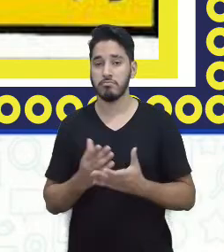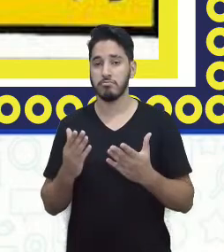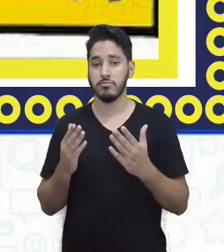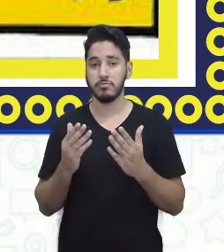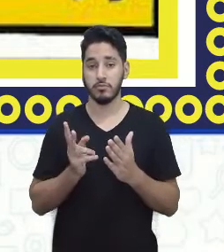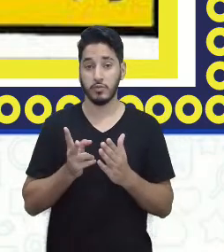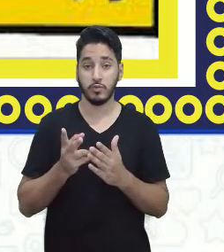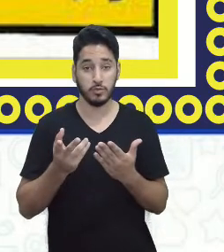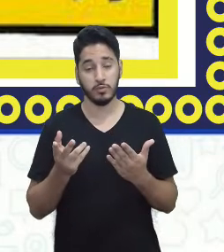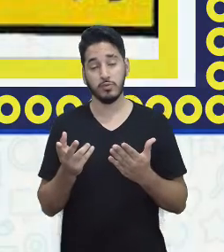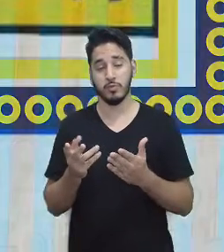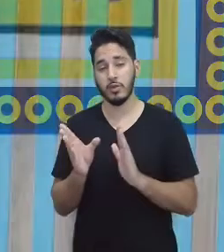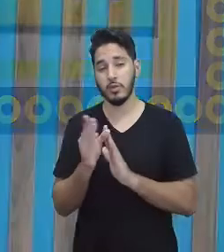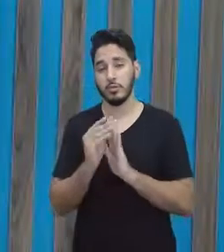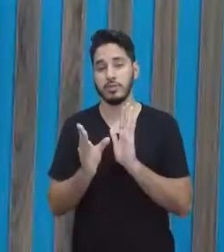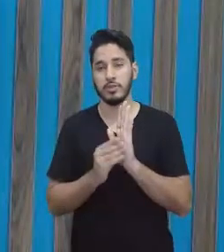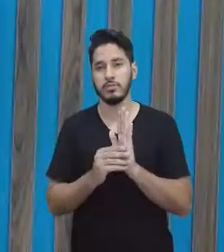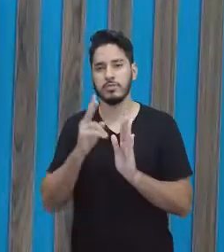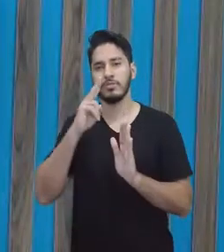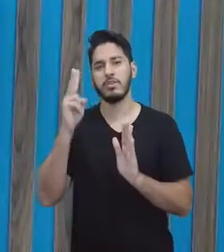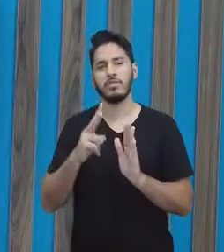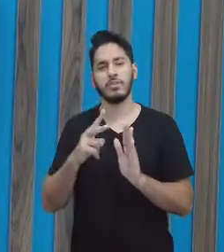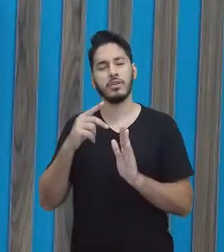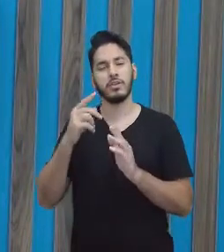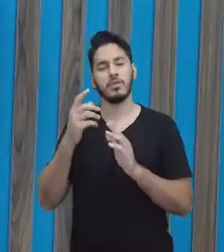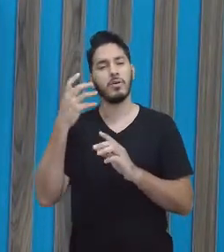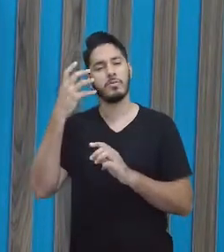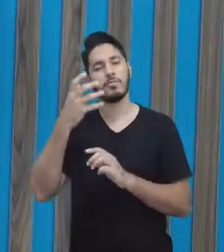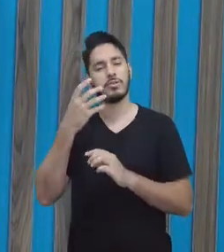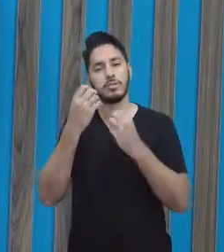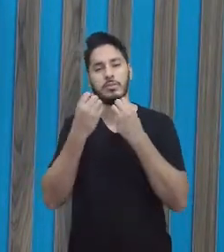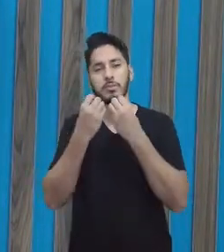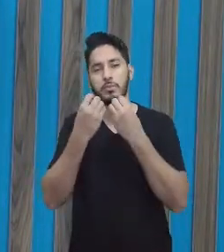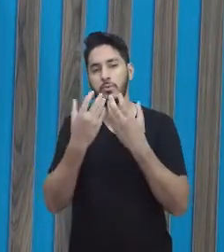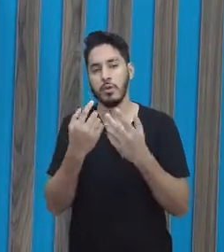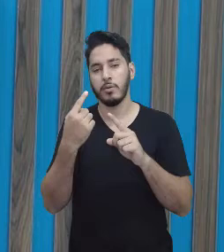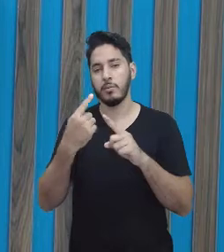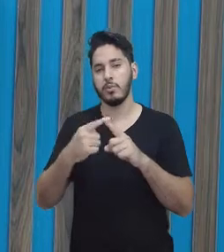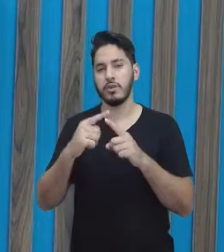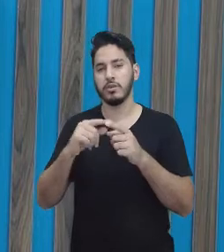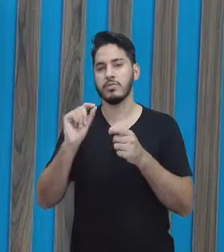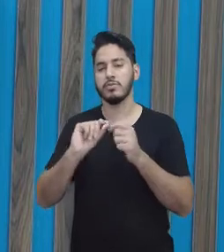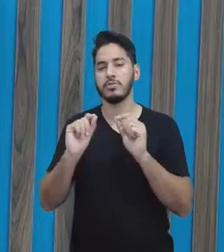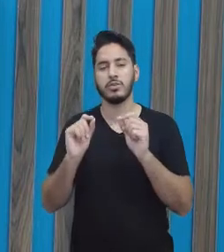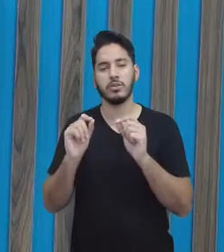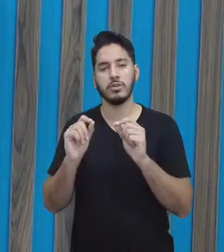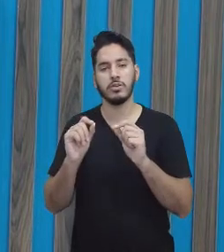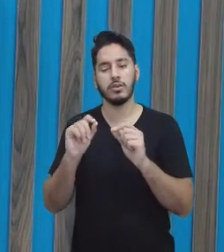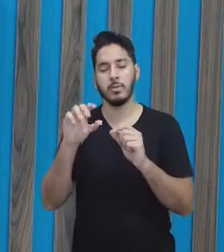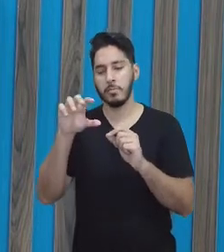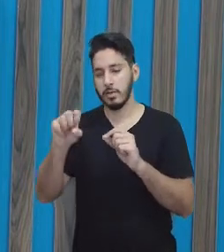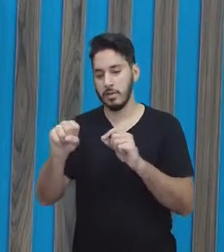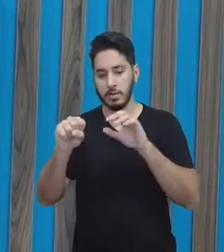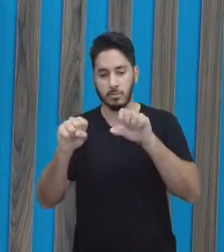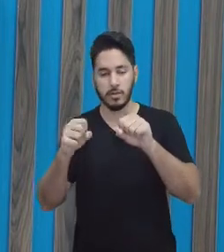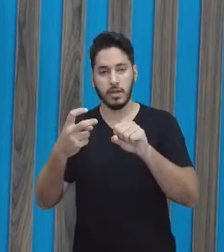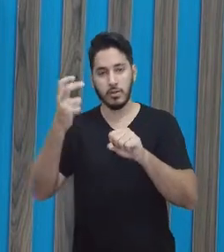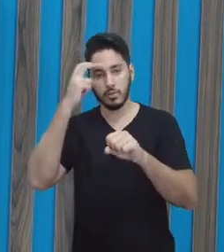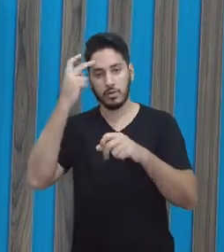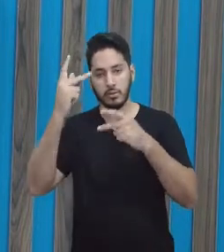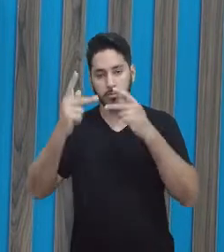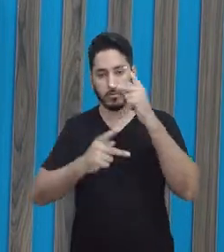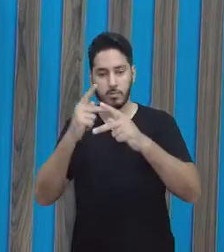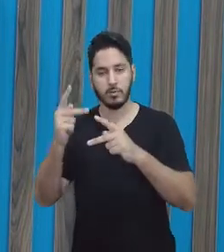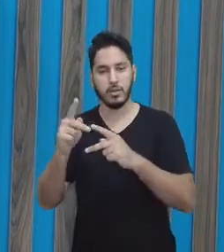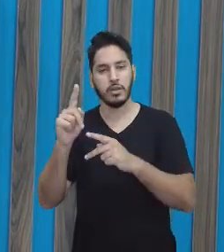Vamos adiantar um pouquinho. Vocês viram aí, é uma música rica. Porque o que é que eles fazem? Eles fazem justamente pegar a cultura popular, que